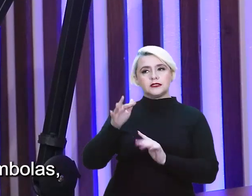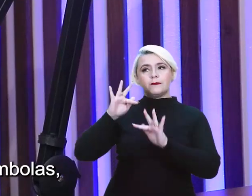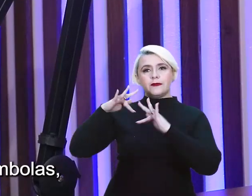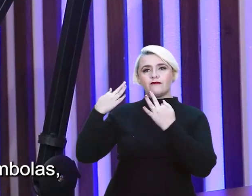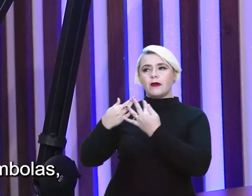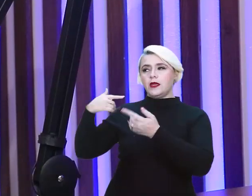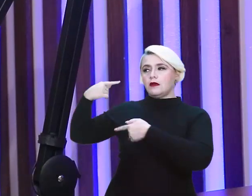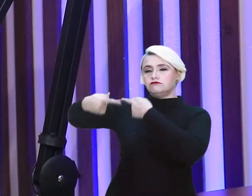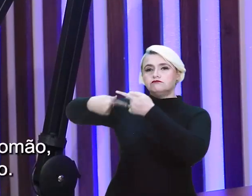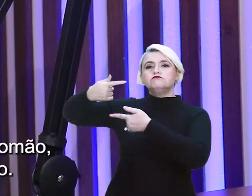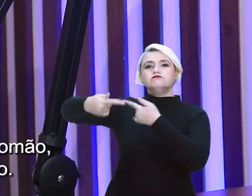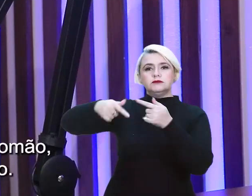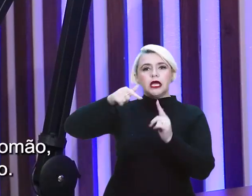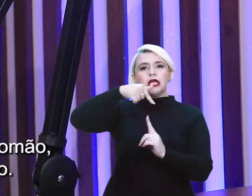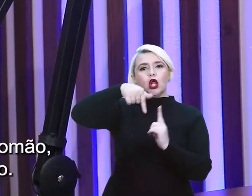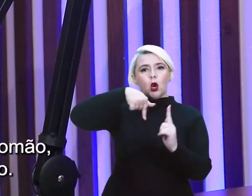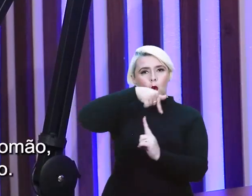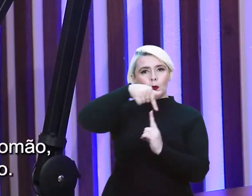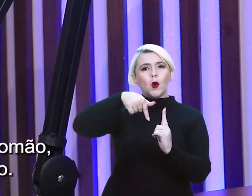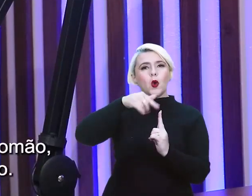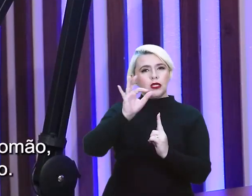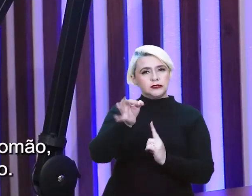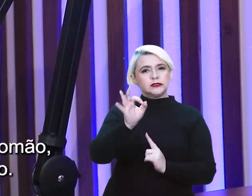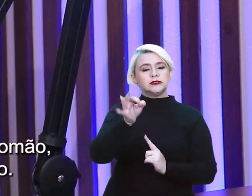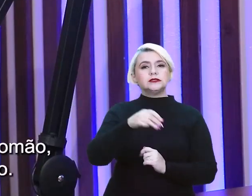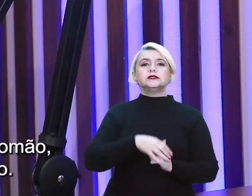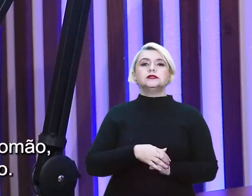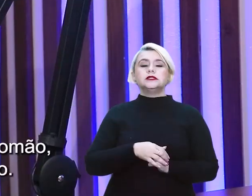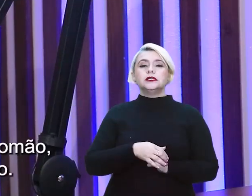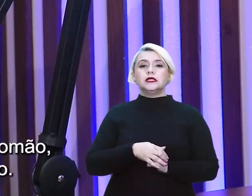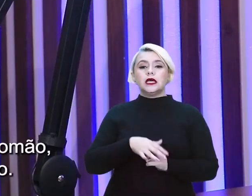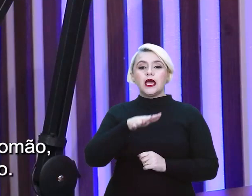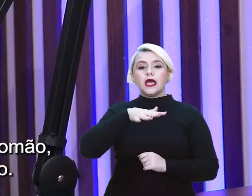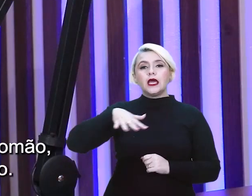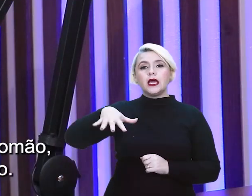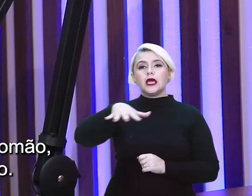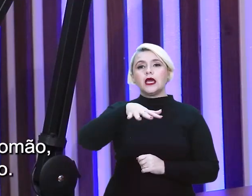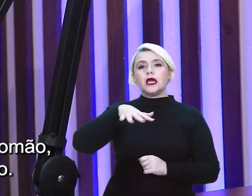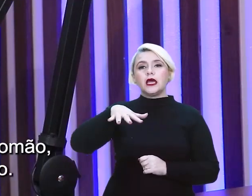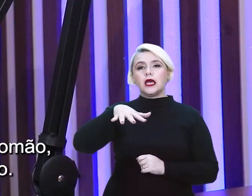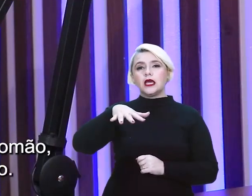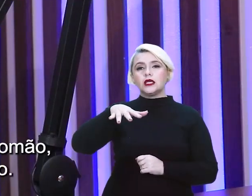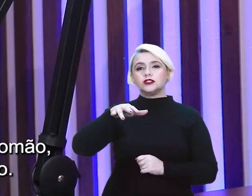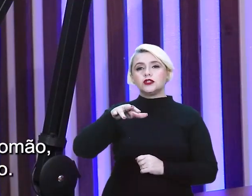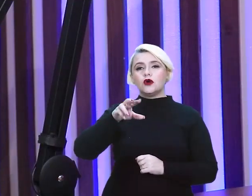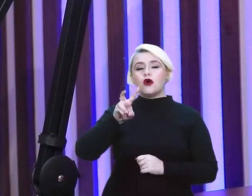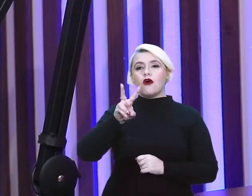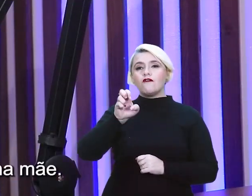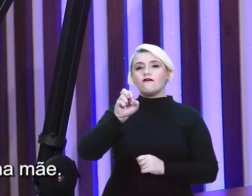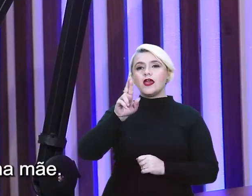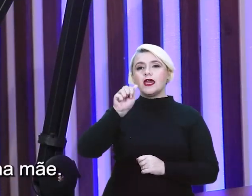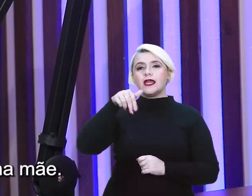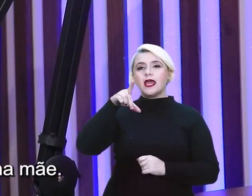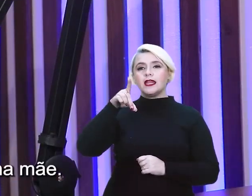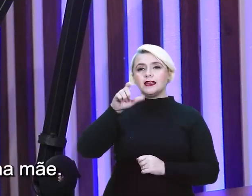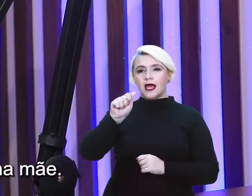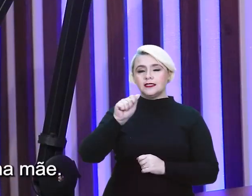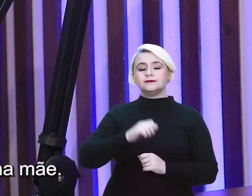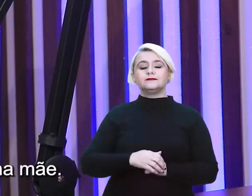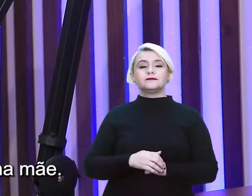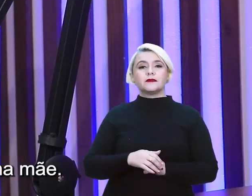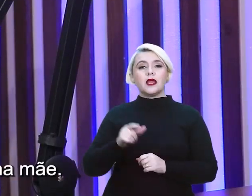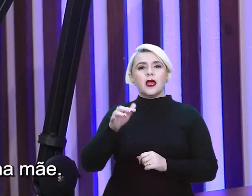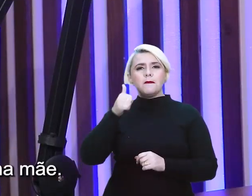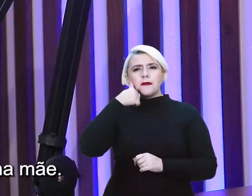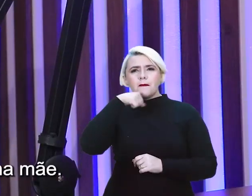de quilombolas que fica numa região chamada Romão, Vereda do Romão Gramacho. Ali meus avós,